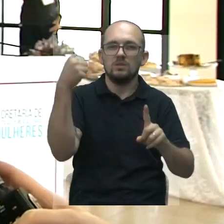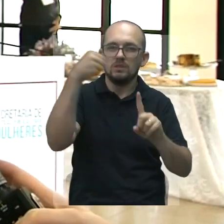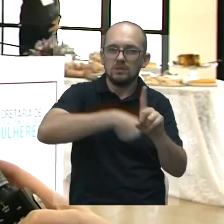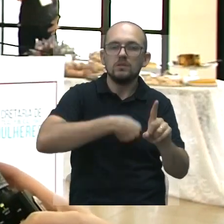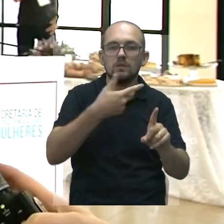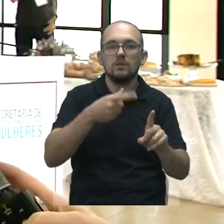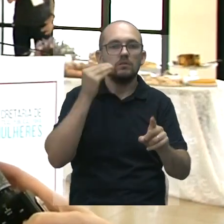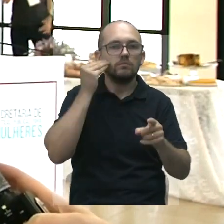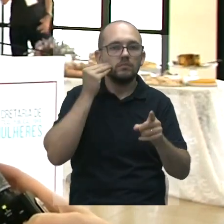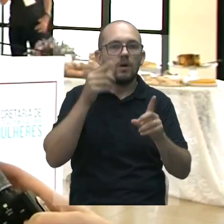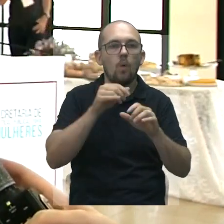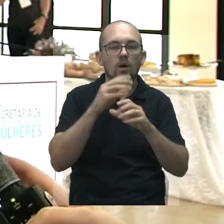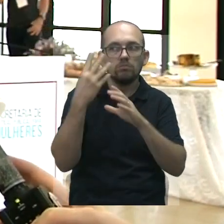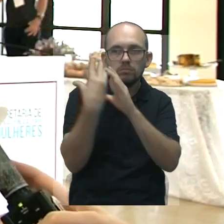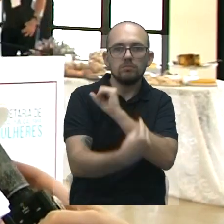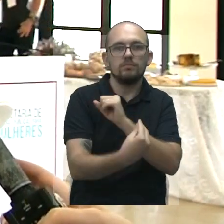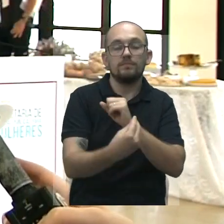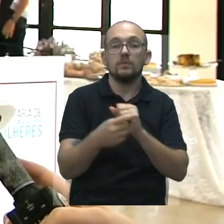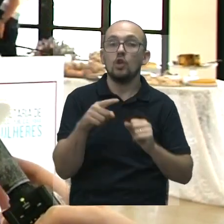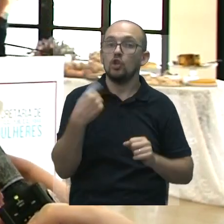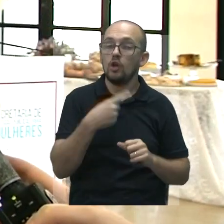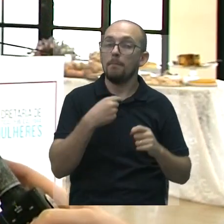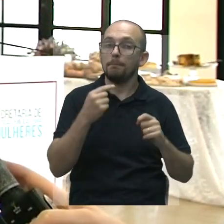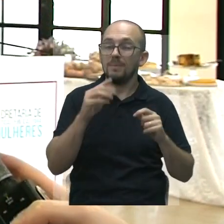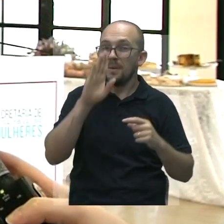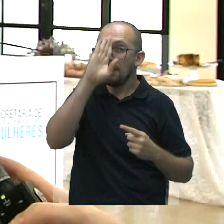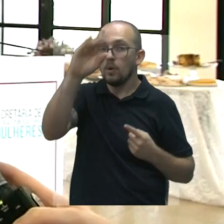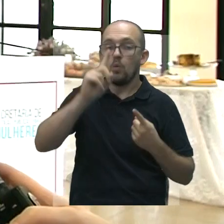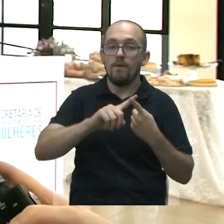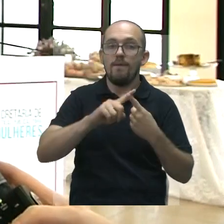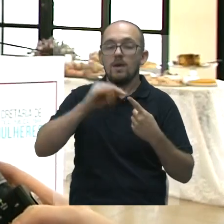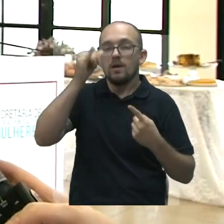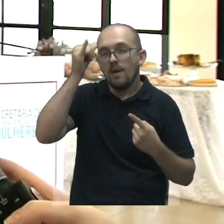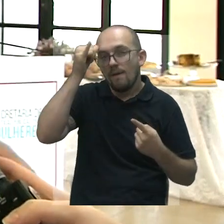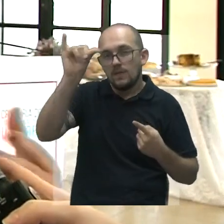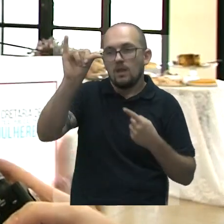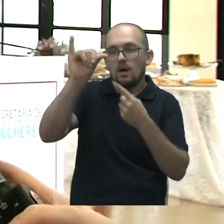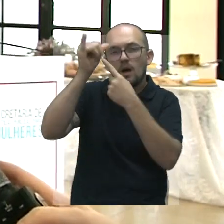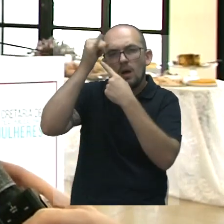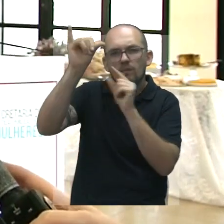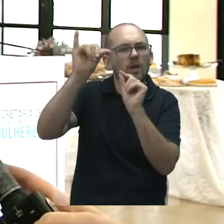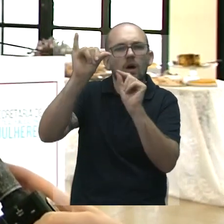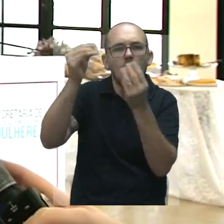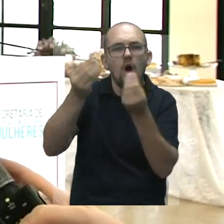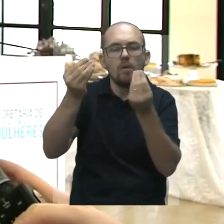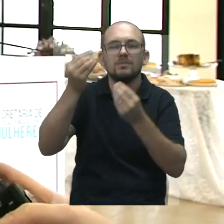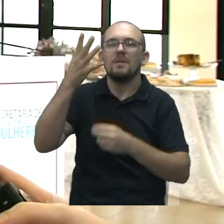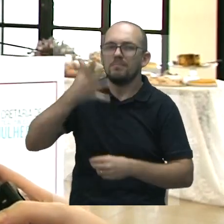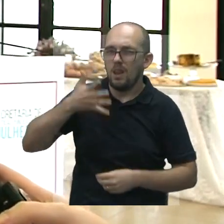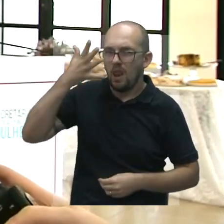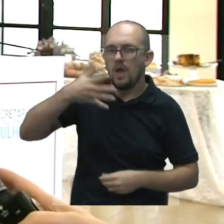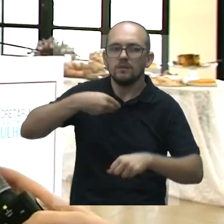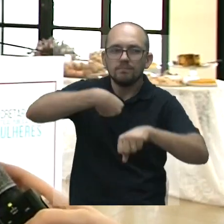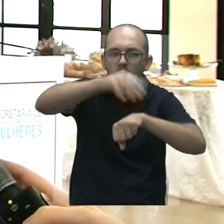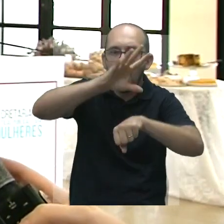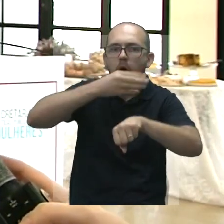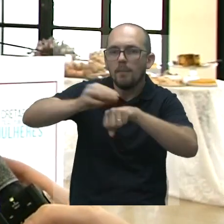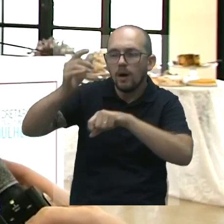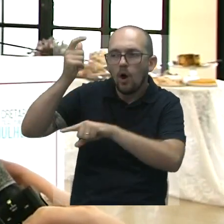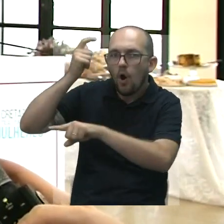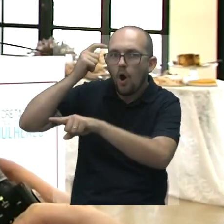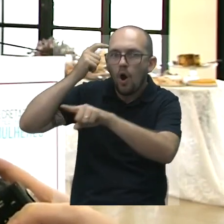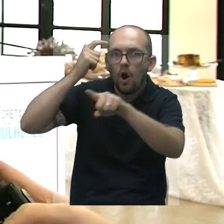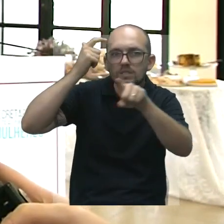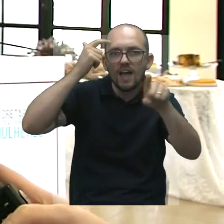tem que atuar na prevenção, que aí envolve palestras, desconstrução das masculinidades, o entendimento do